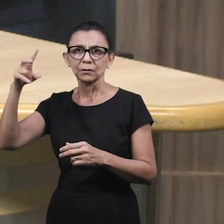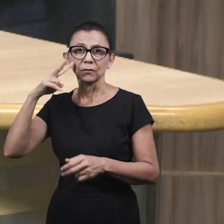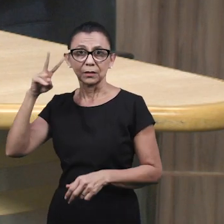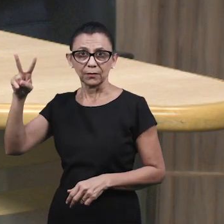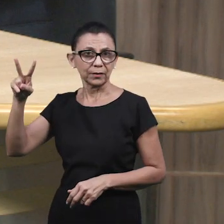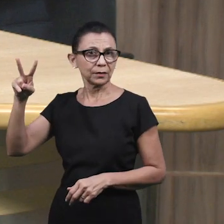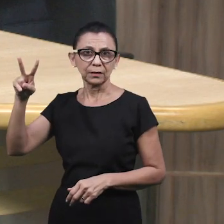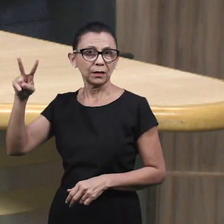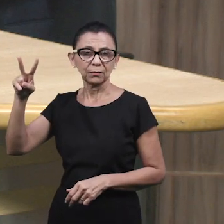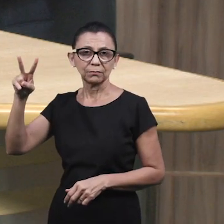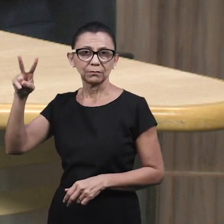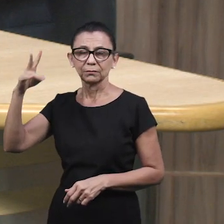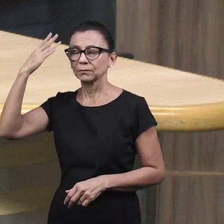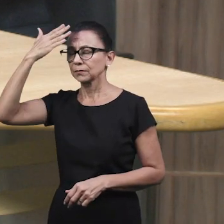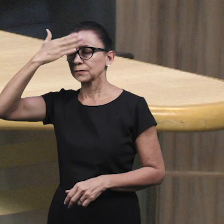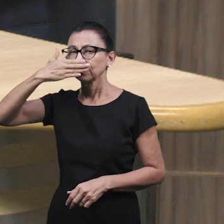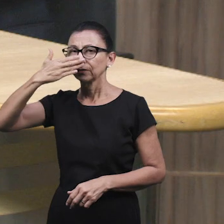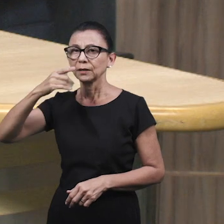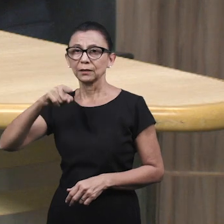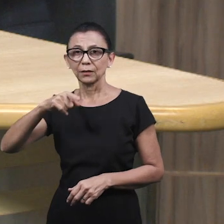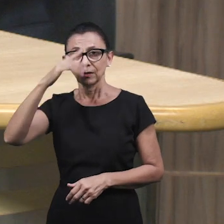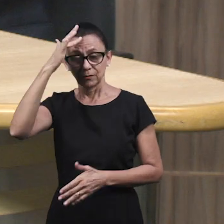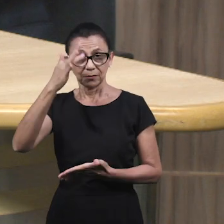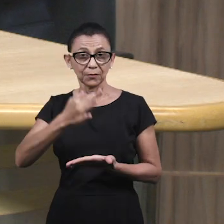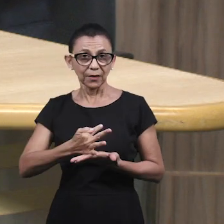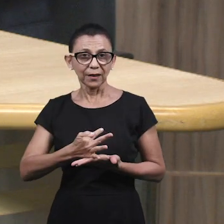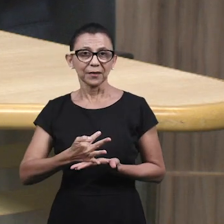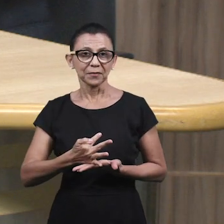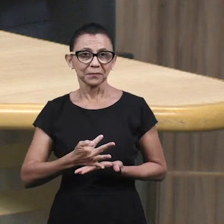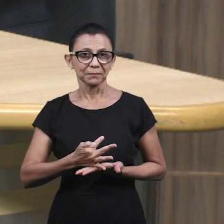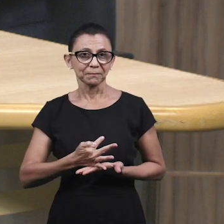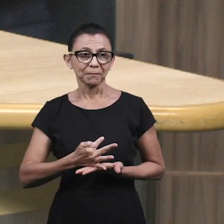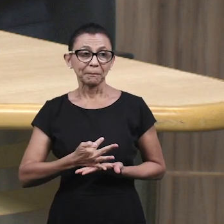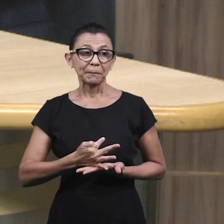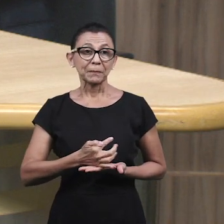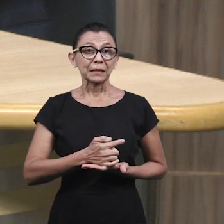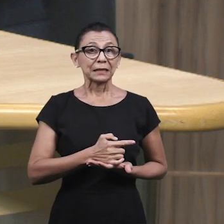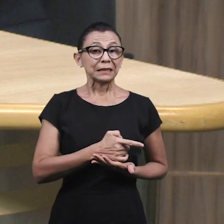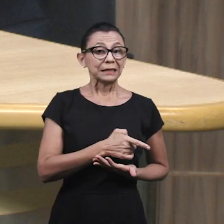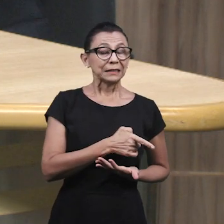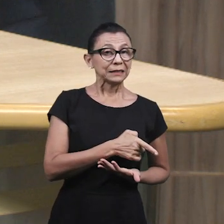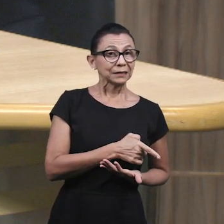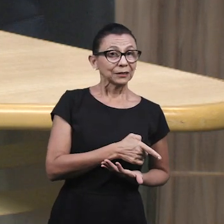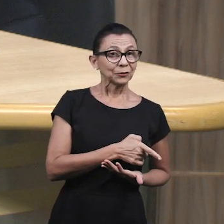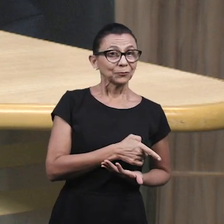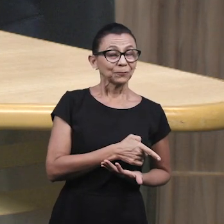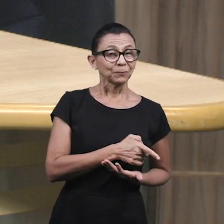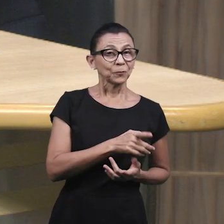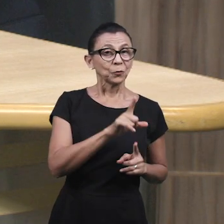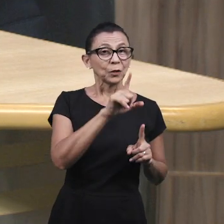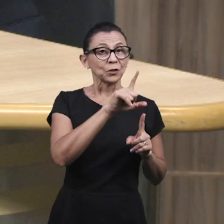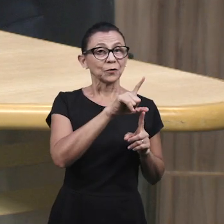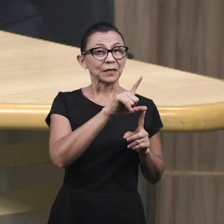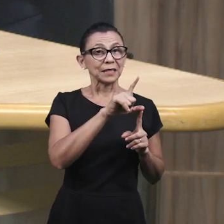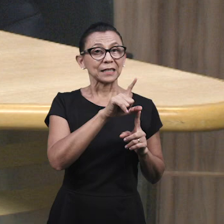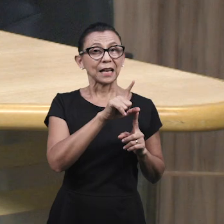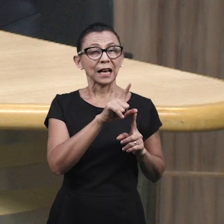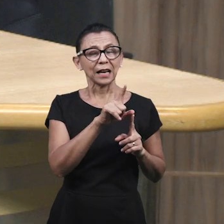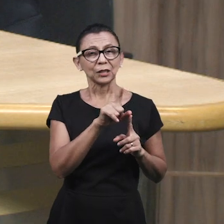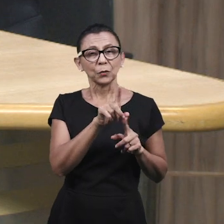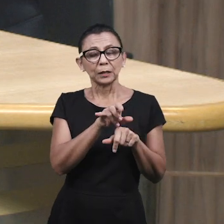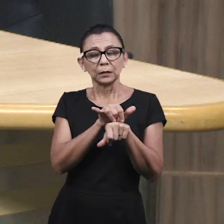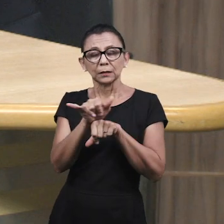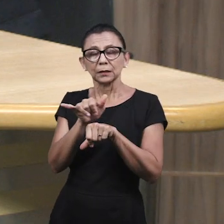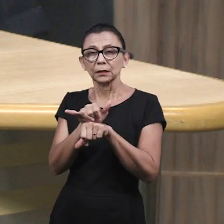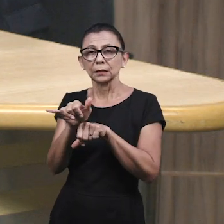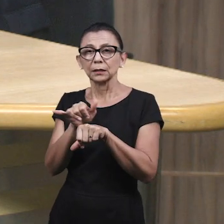o ídolo entra e desvia isso. Quando ele desvia isso, ele desvia o homem do projeto central, que a fé vem